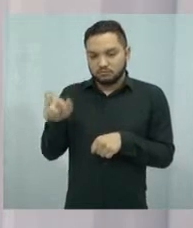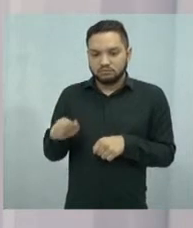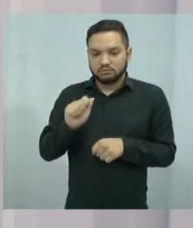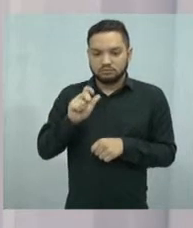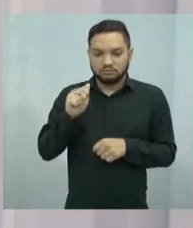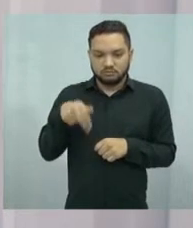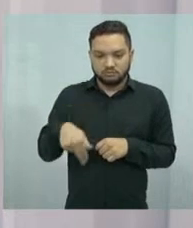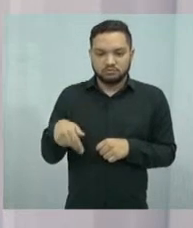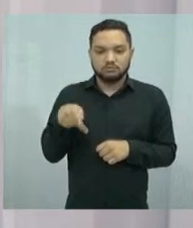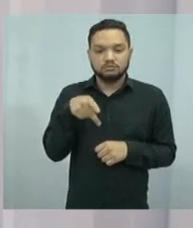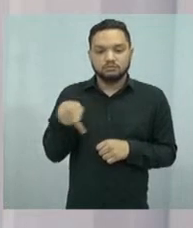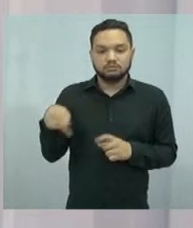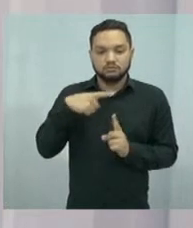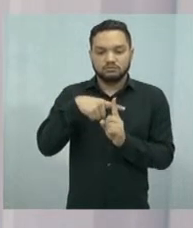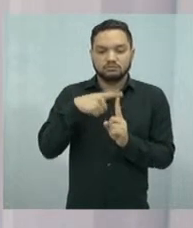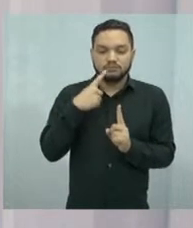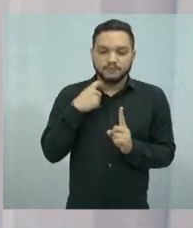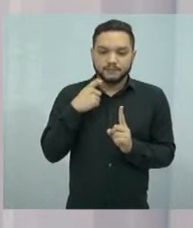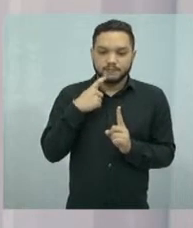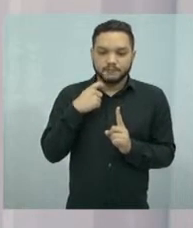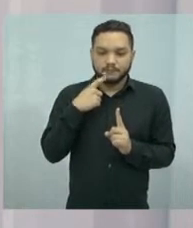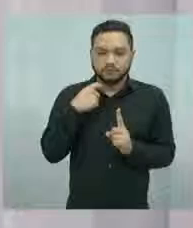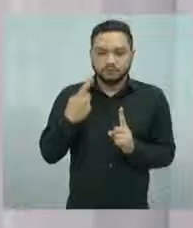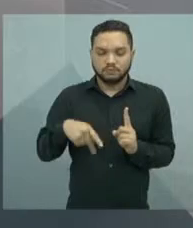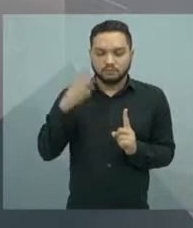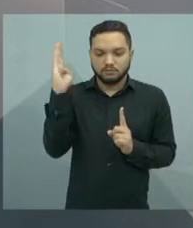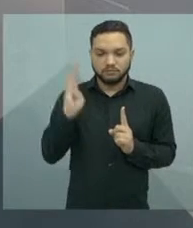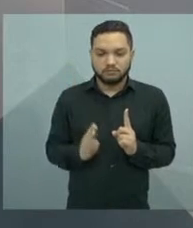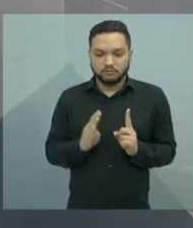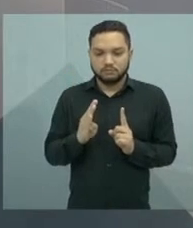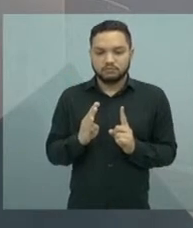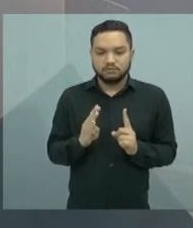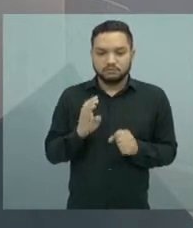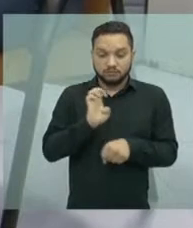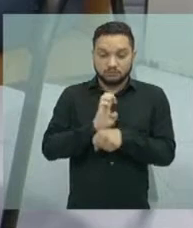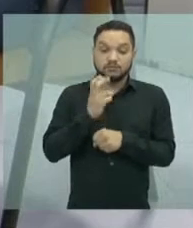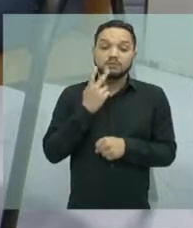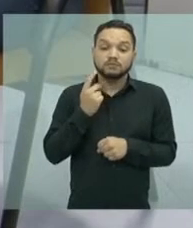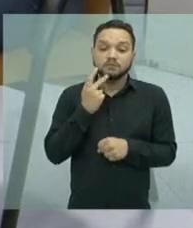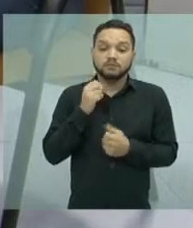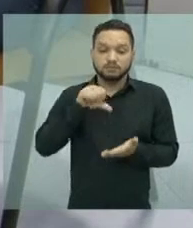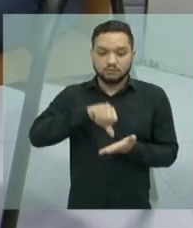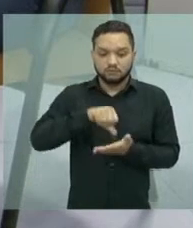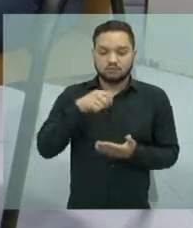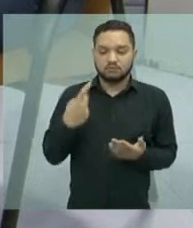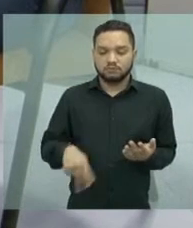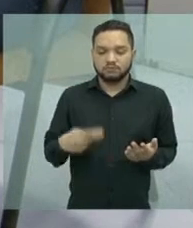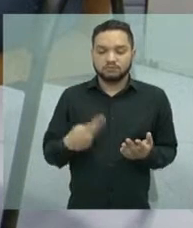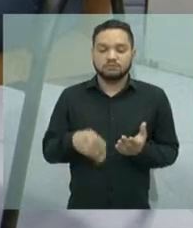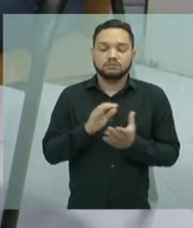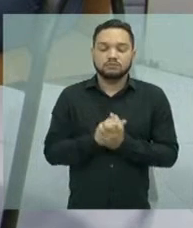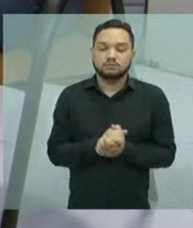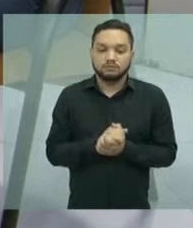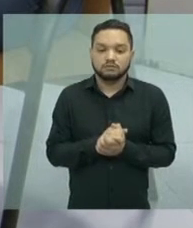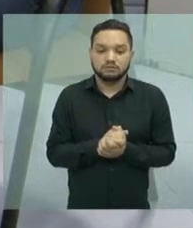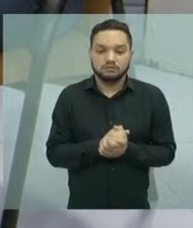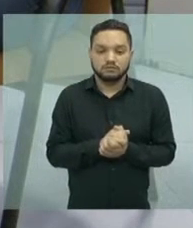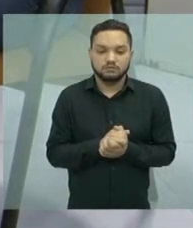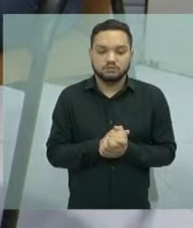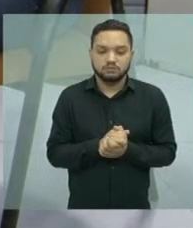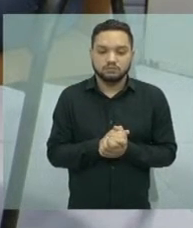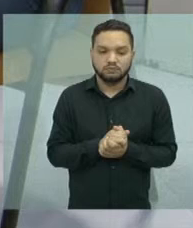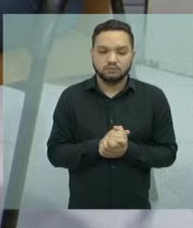que é o presidente da Cruz Vermelha do Brasil, filial aqui do Ceará. Alan, um número que impressiona